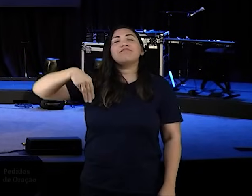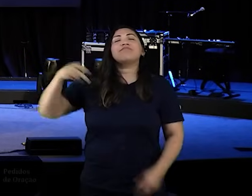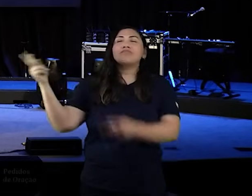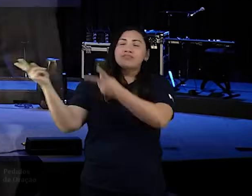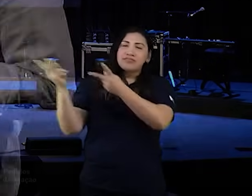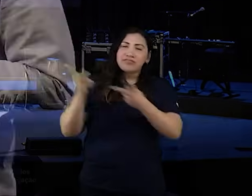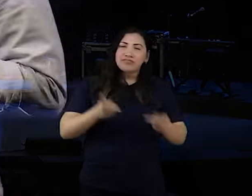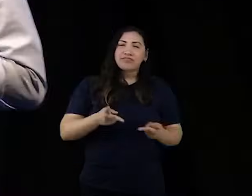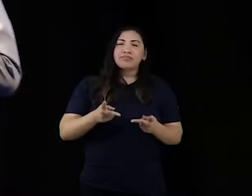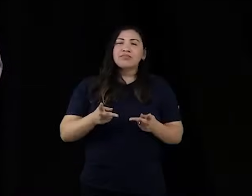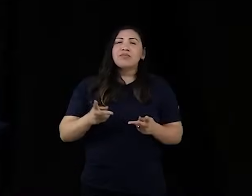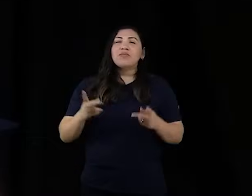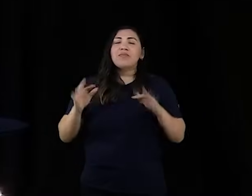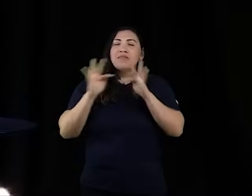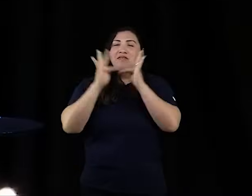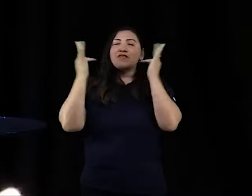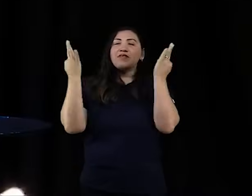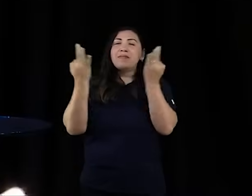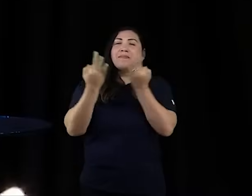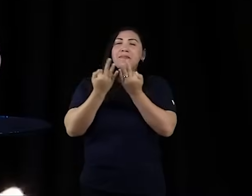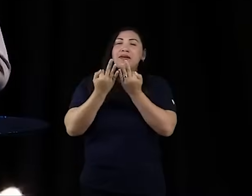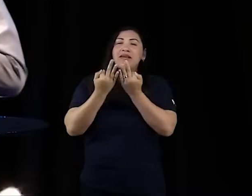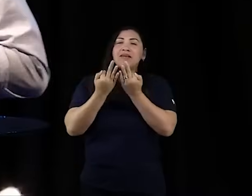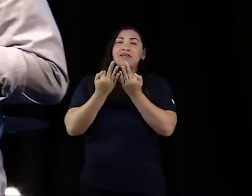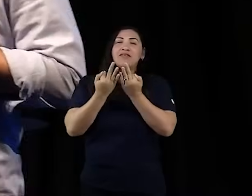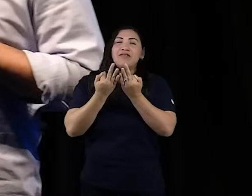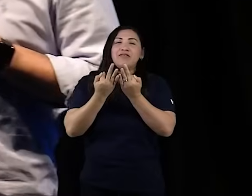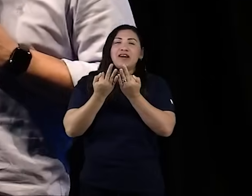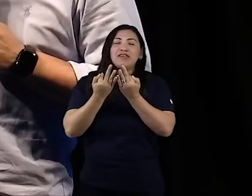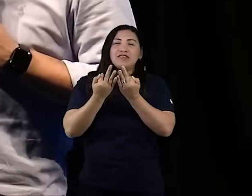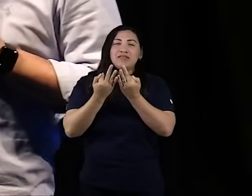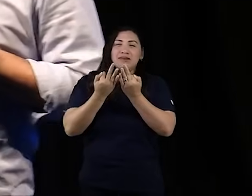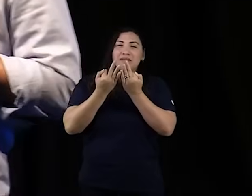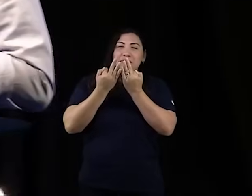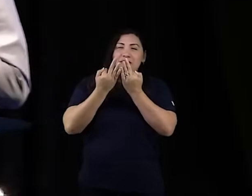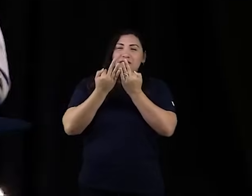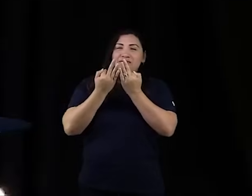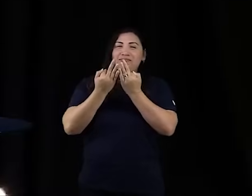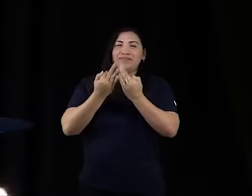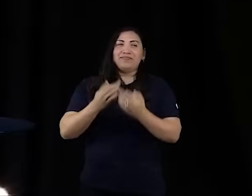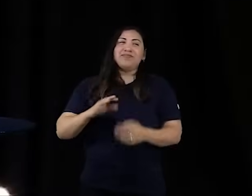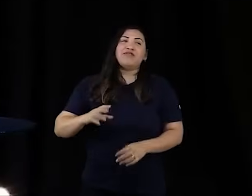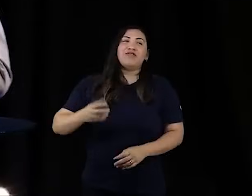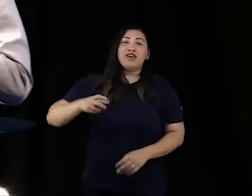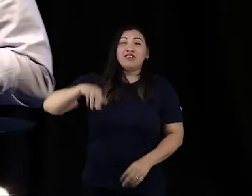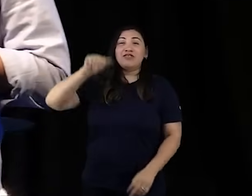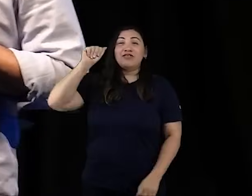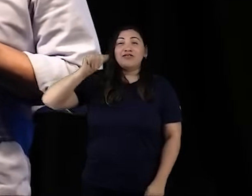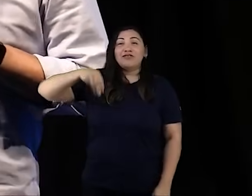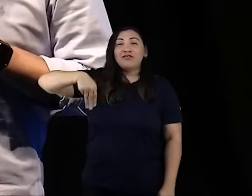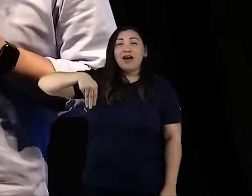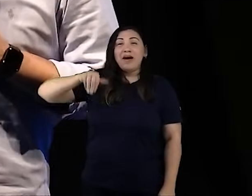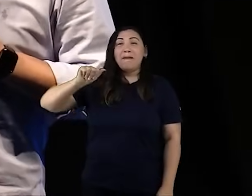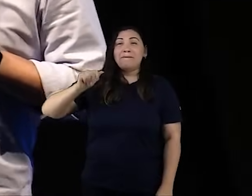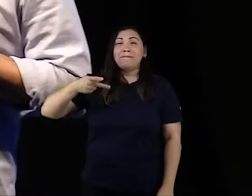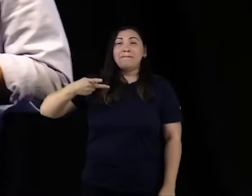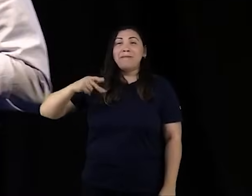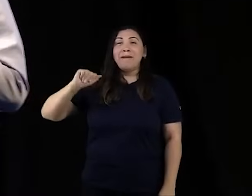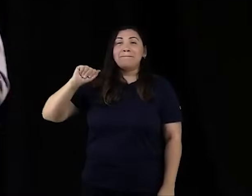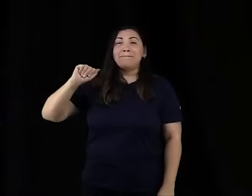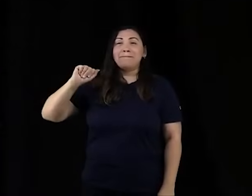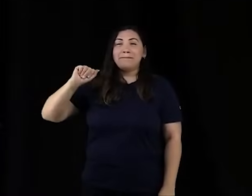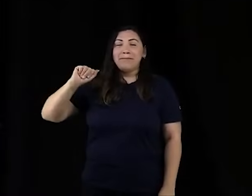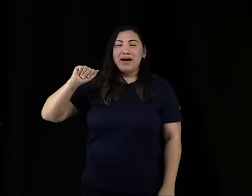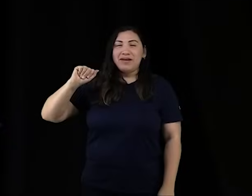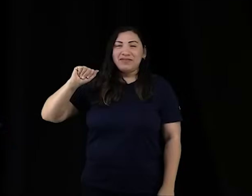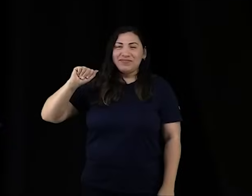visita de uma família linda que V do Amapá olha aqui veio trazer pra gente calor né porque tava muito frio você veio es cantar não é isso